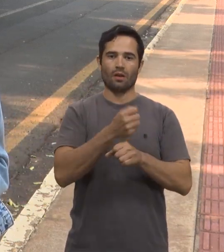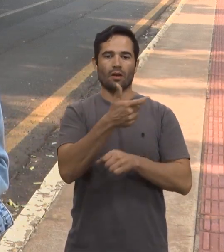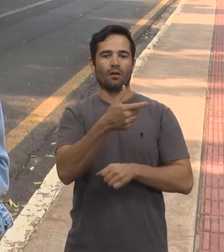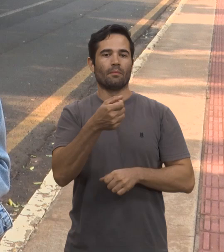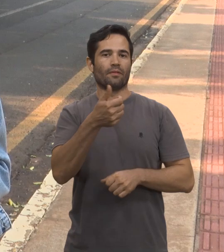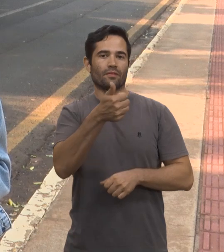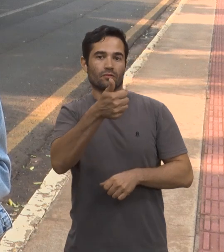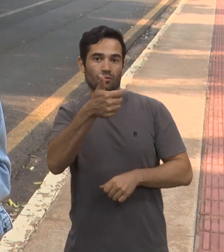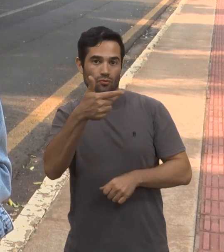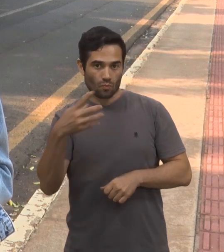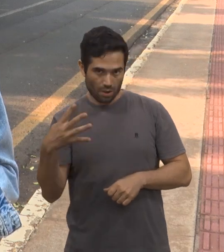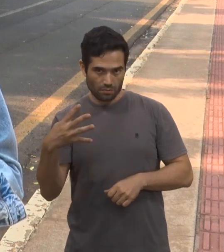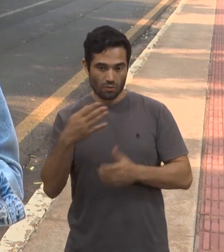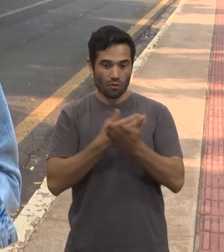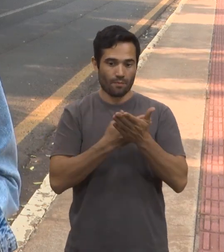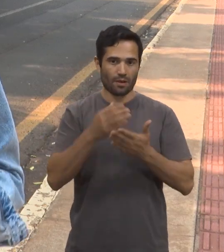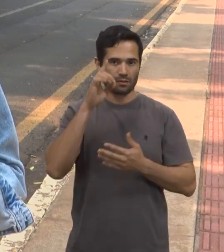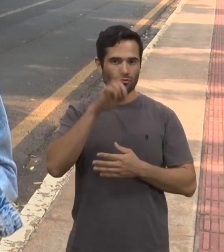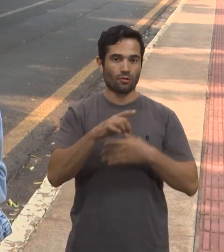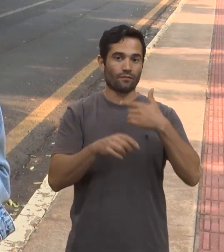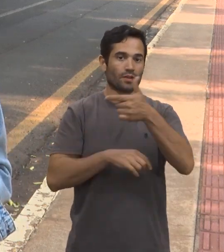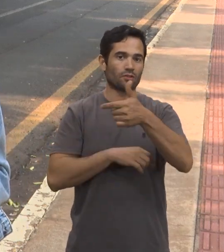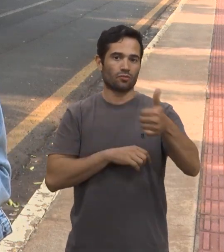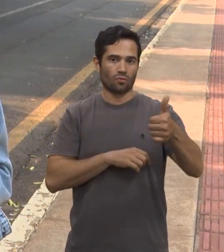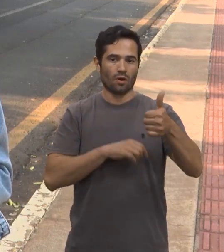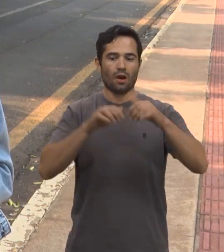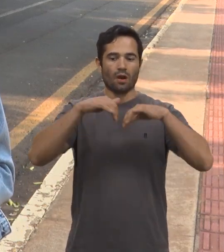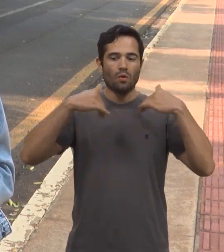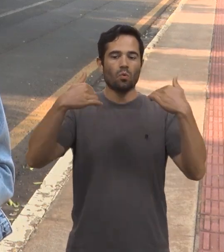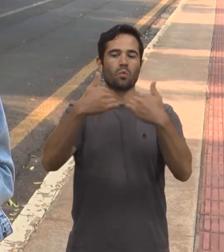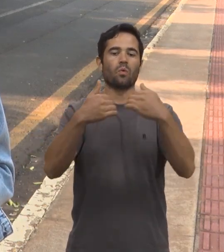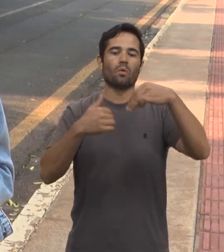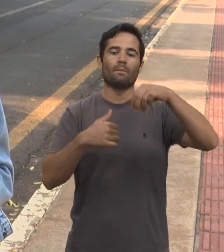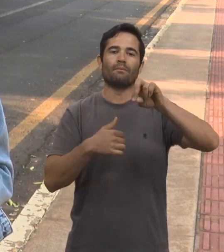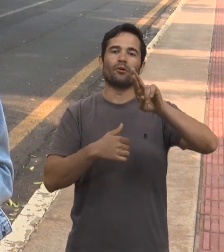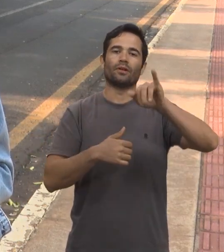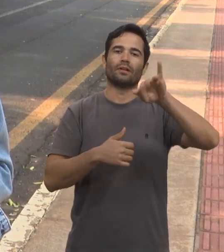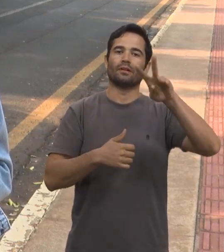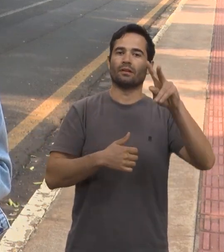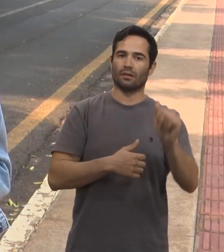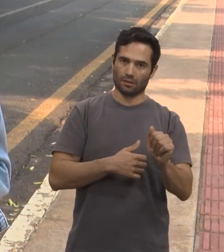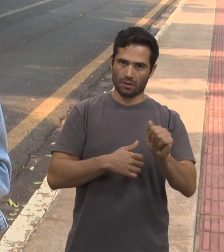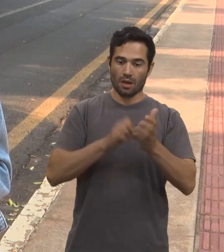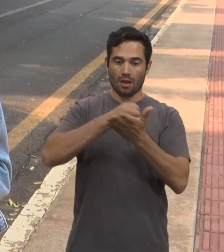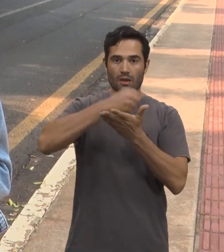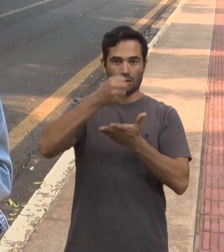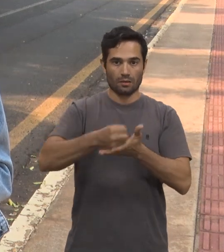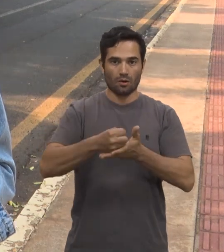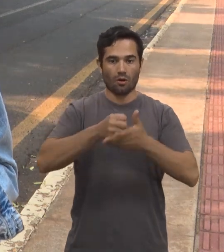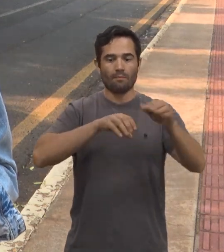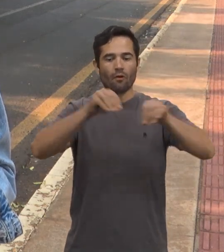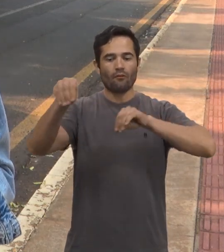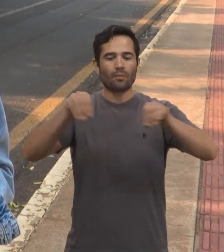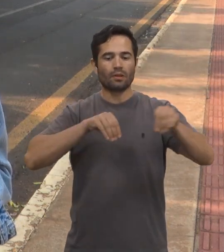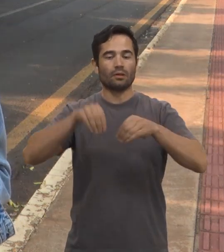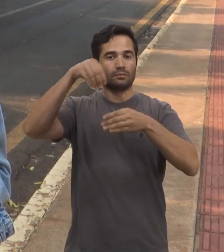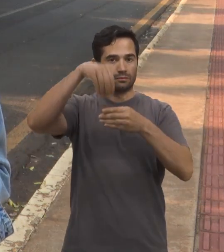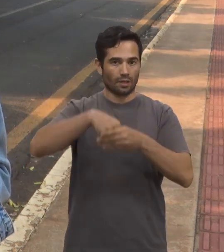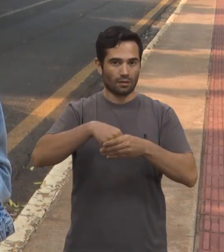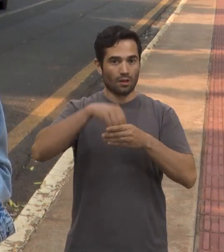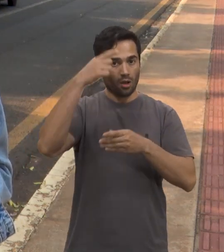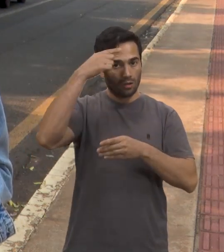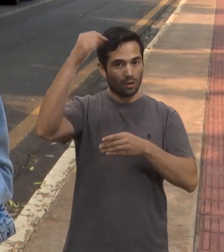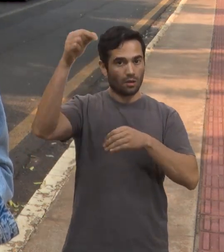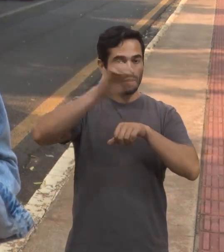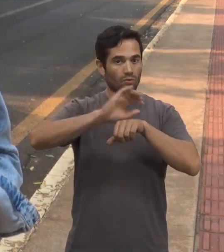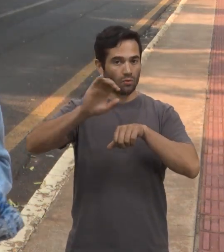inicia no dia 21 no ginásio moreninho as inscrições para movimentação interna e reingresso nos cursos